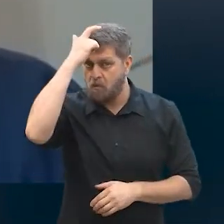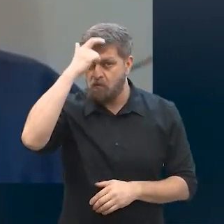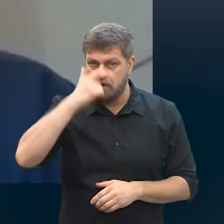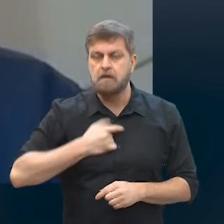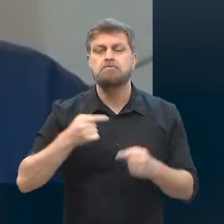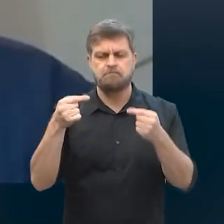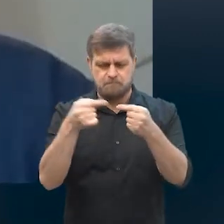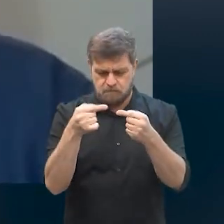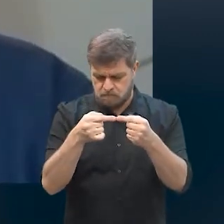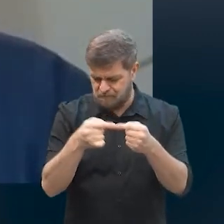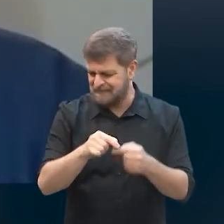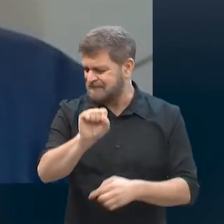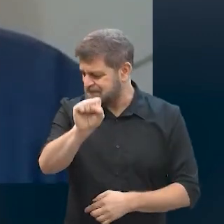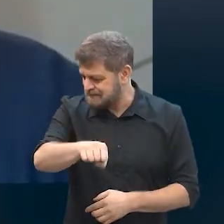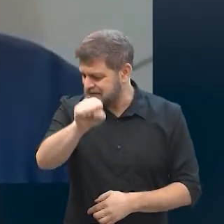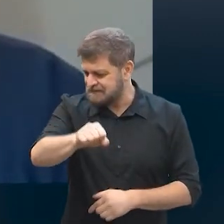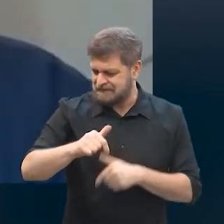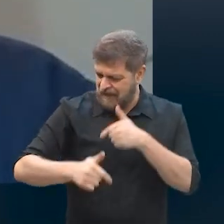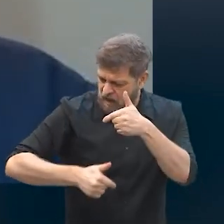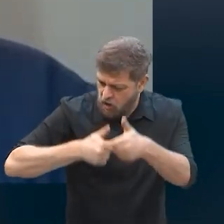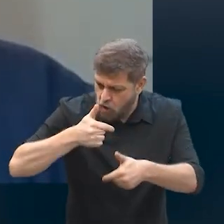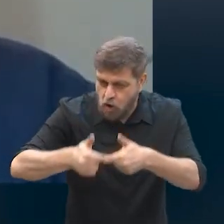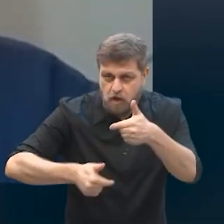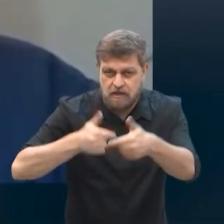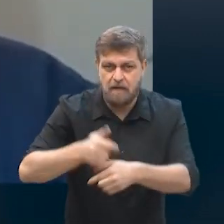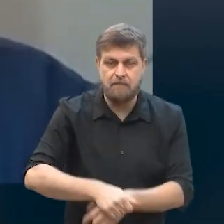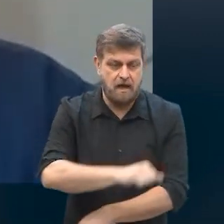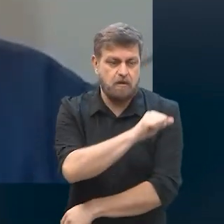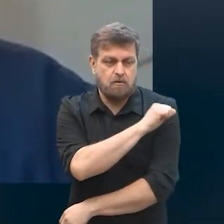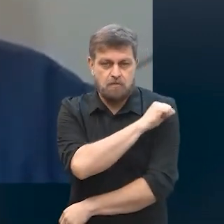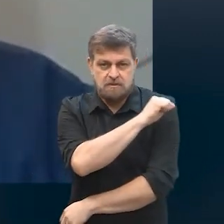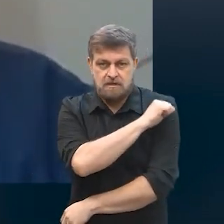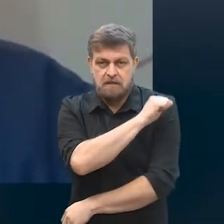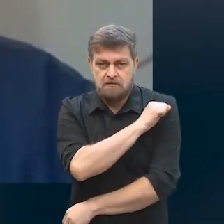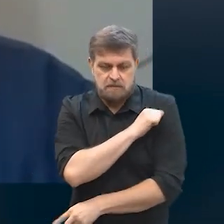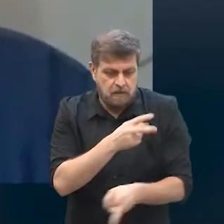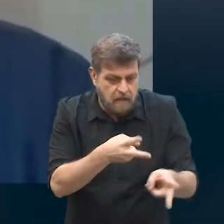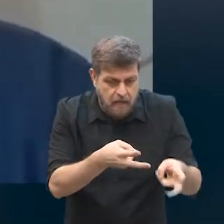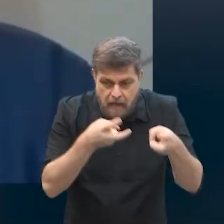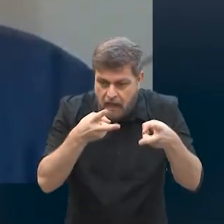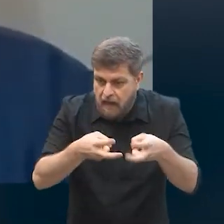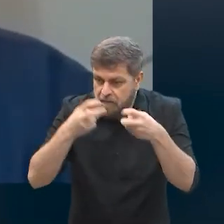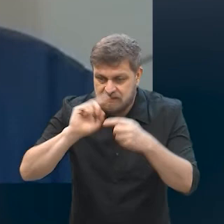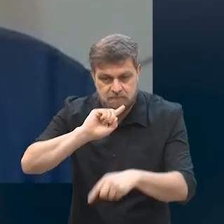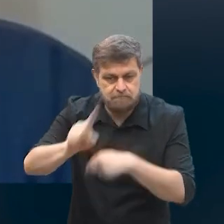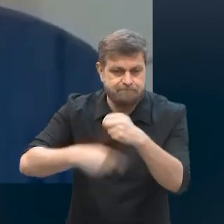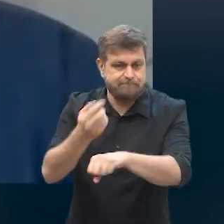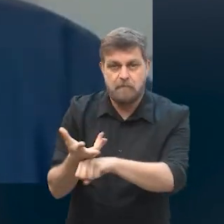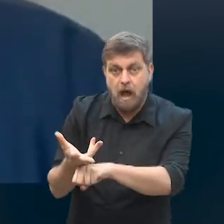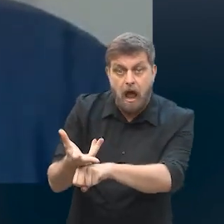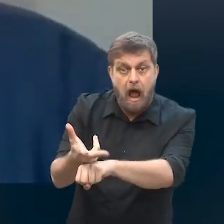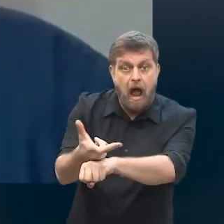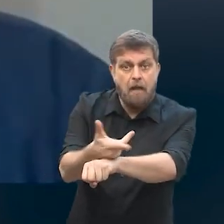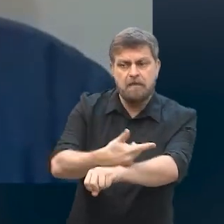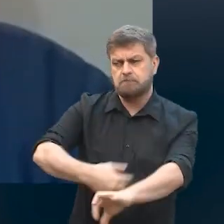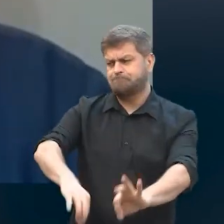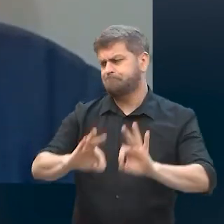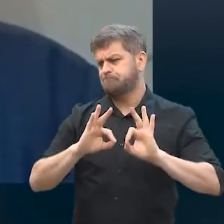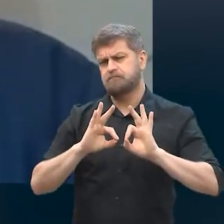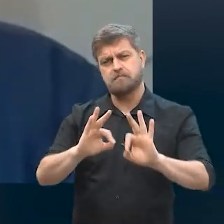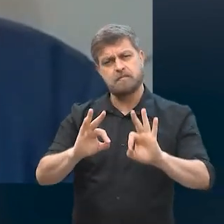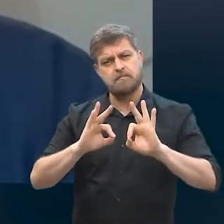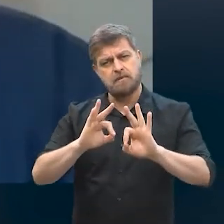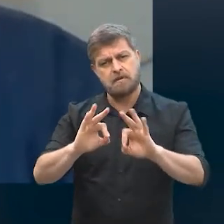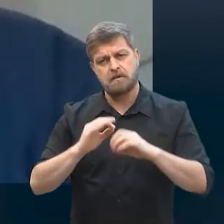super a favor, trabalho fortemente com os alunos, tenho tido resultados maravilhosos,